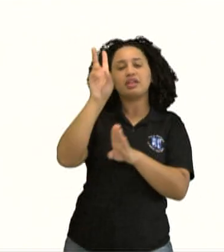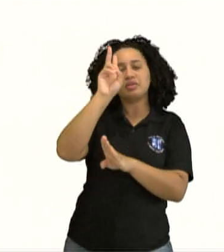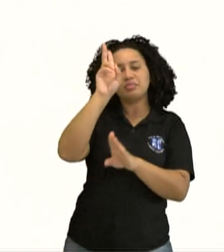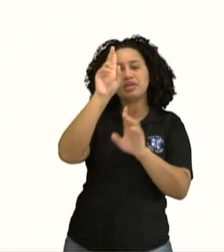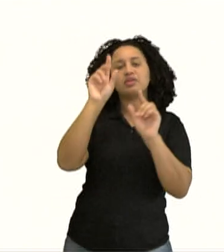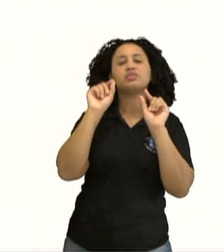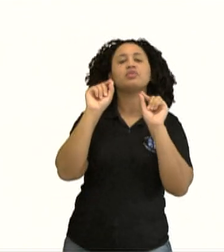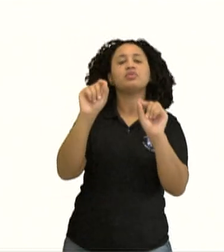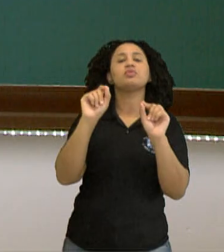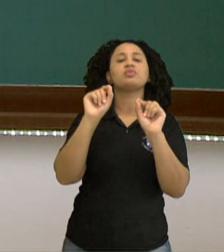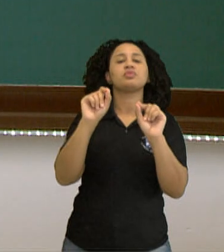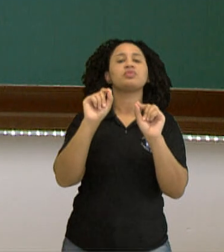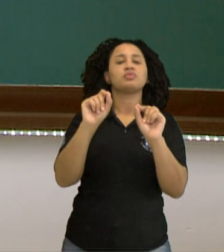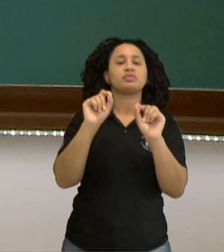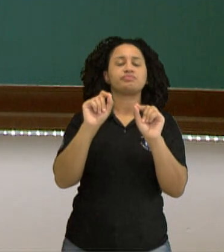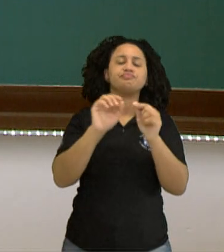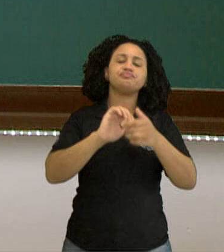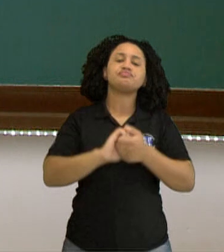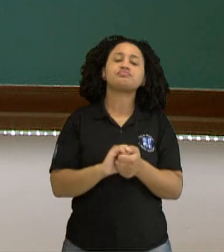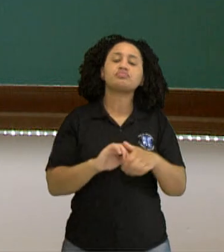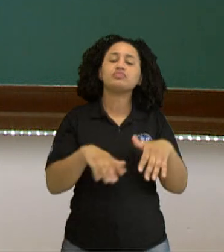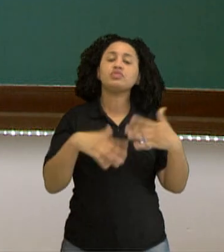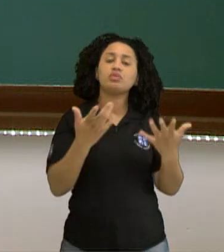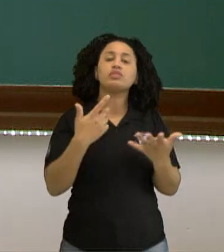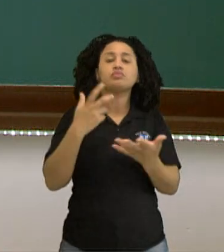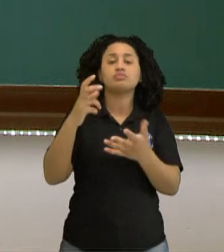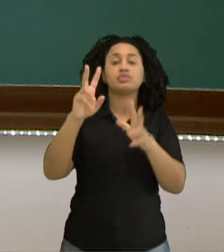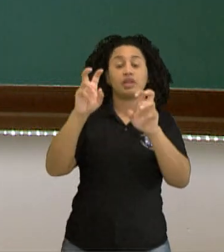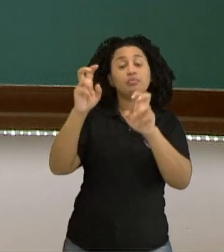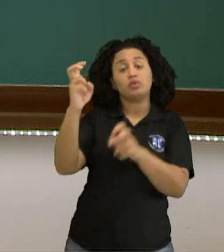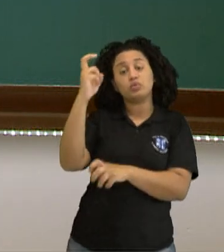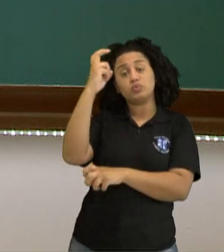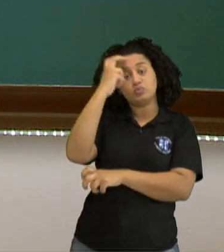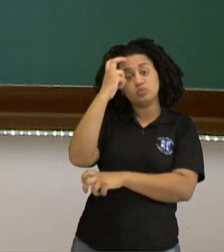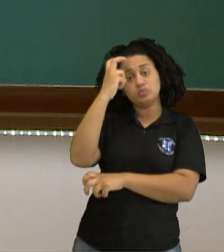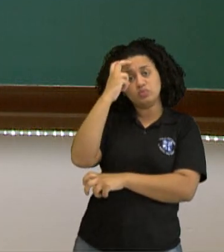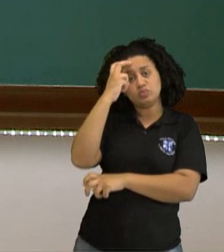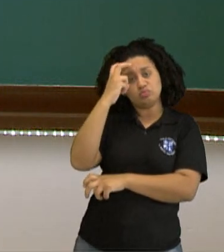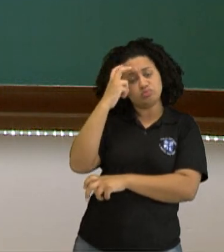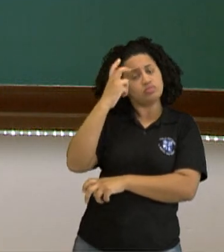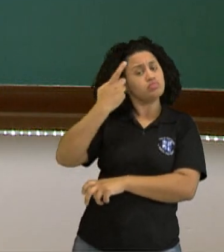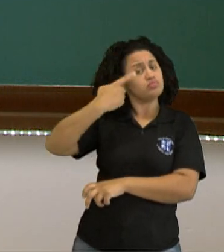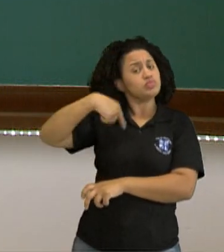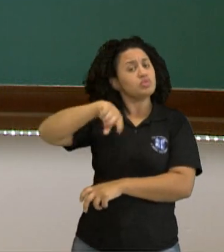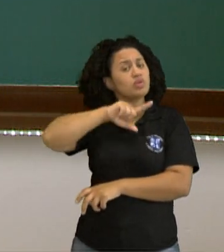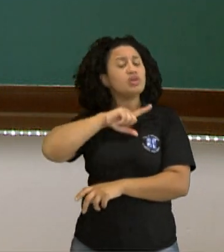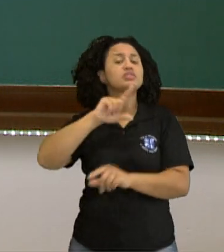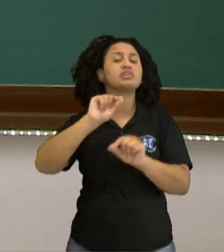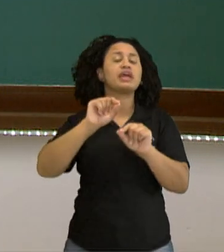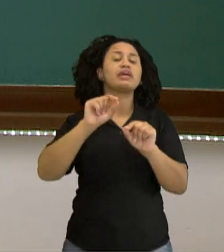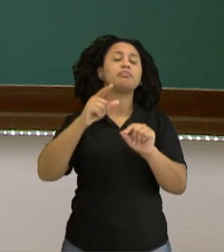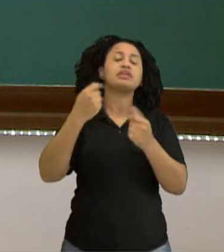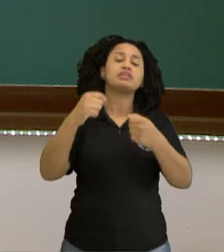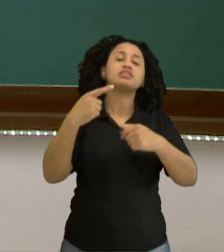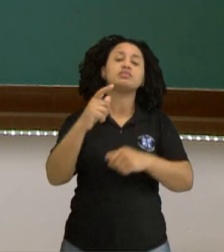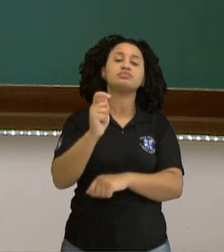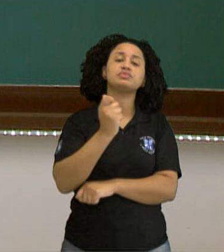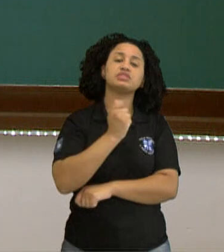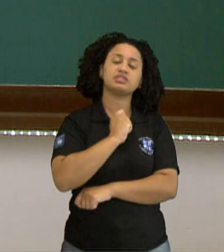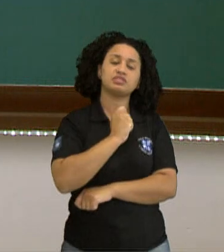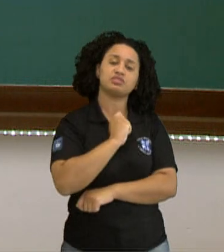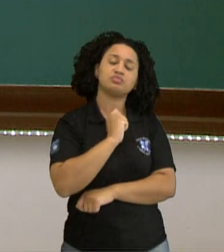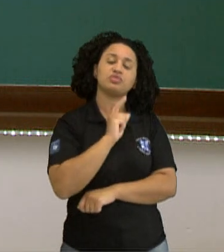vocês que quando falamos em cultura, nós pegamos a antropologia, um dos